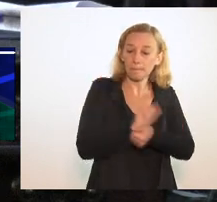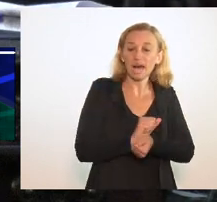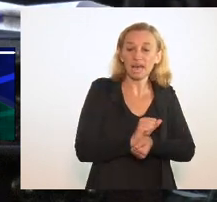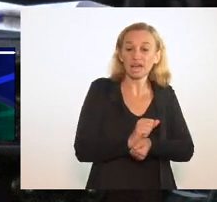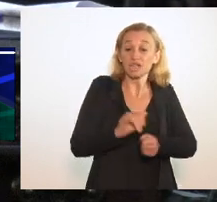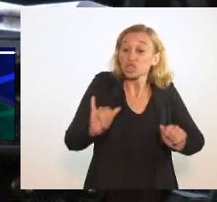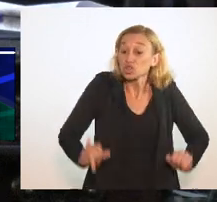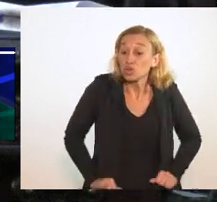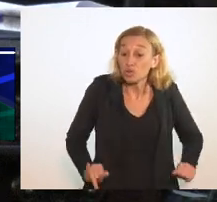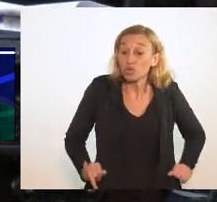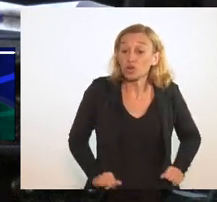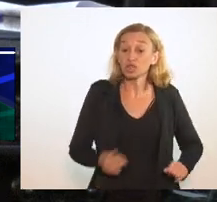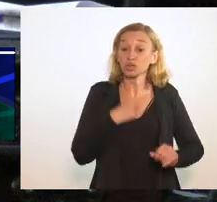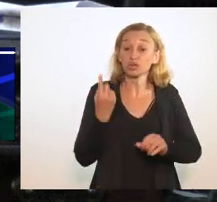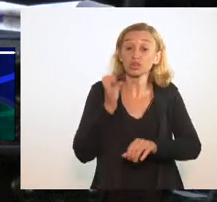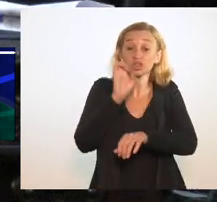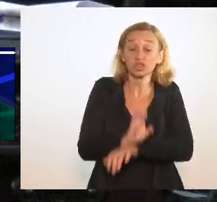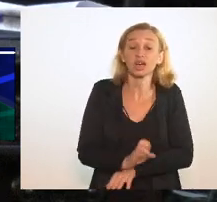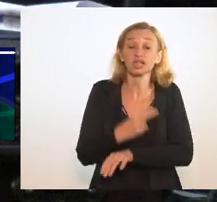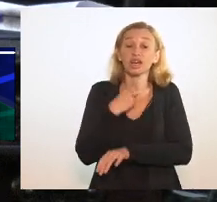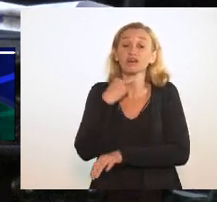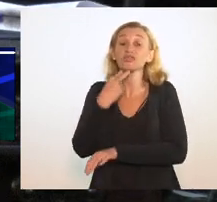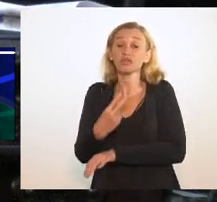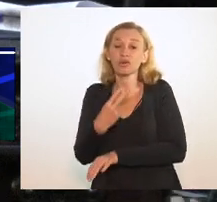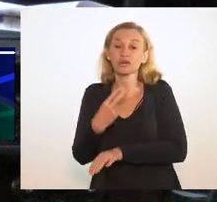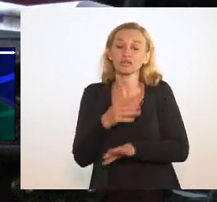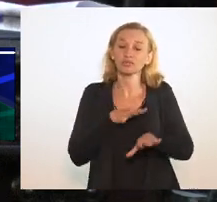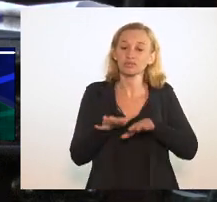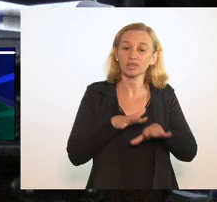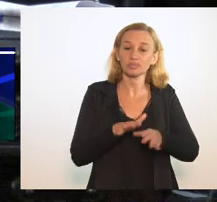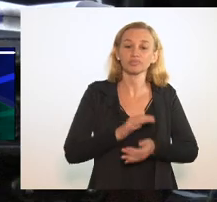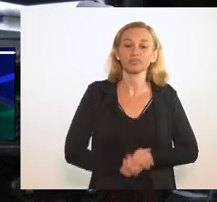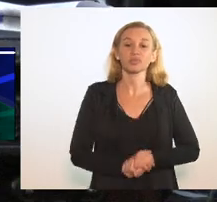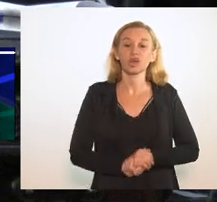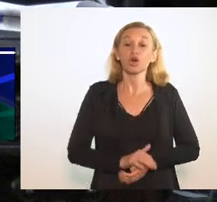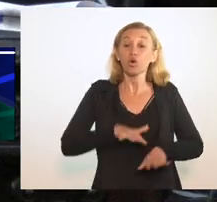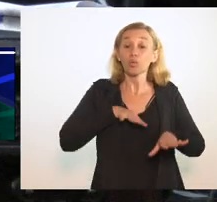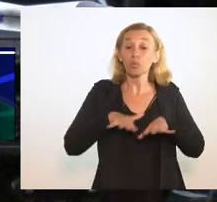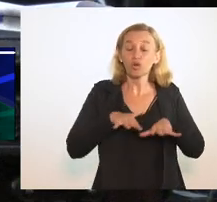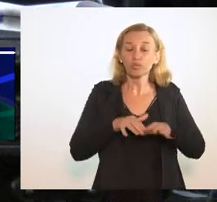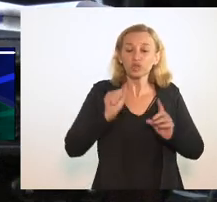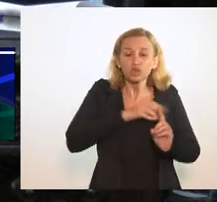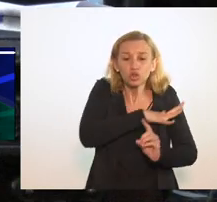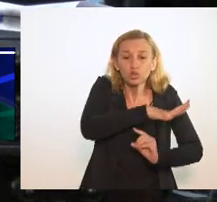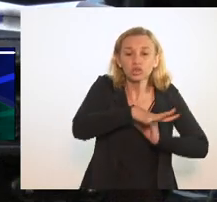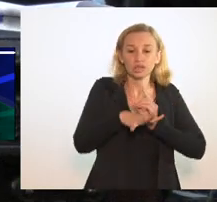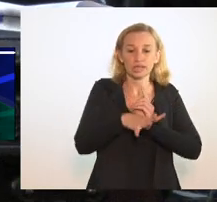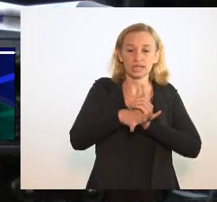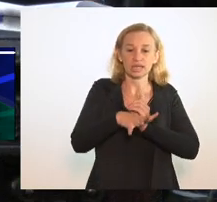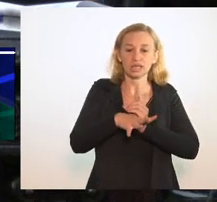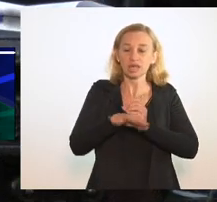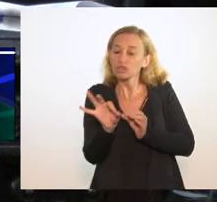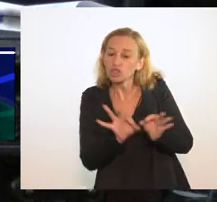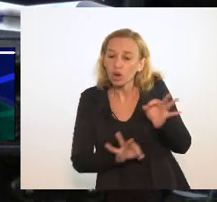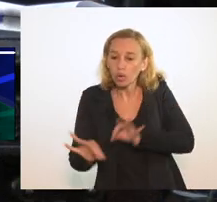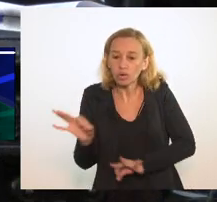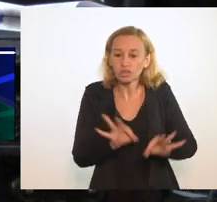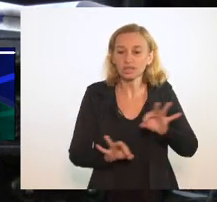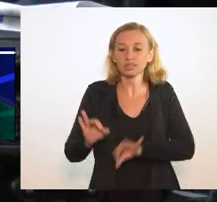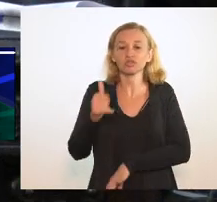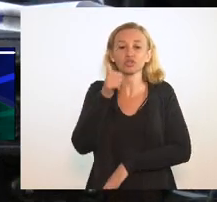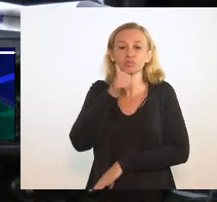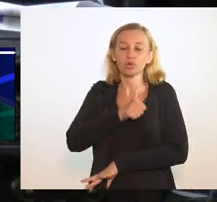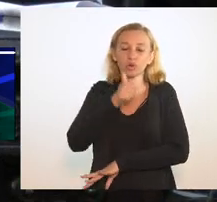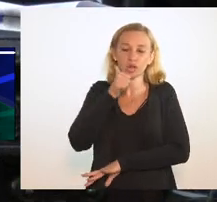Estado, resolvi dar voz ao manifesto que o movimento social e as organizações de